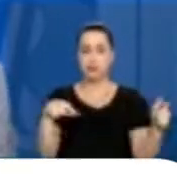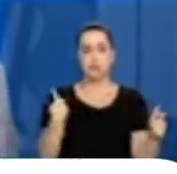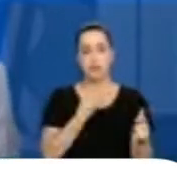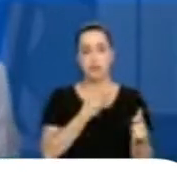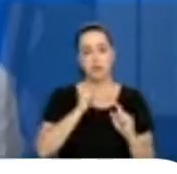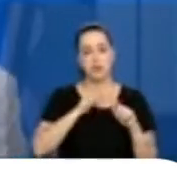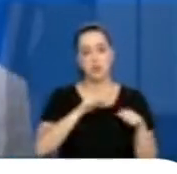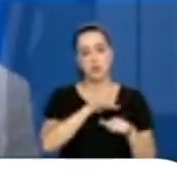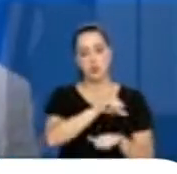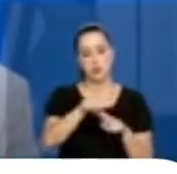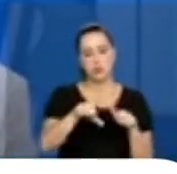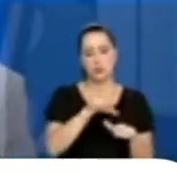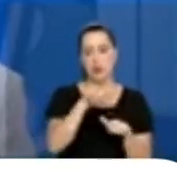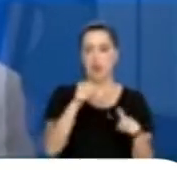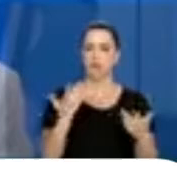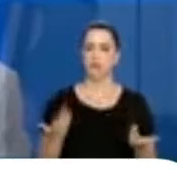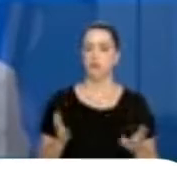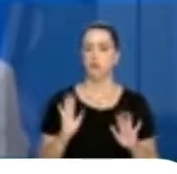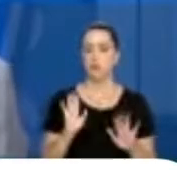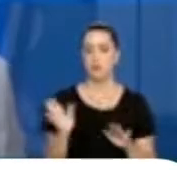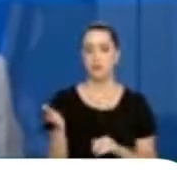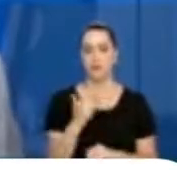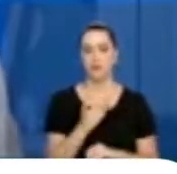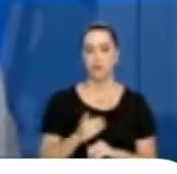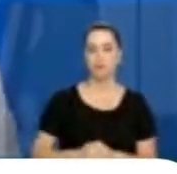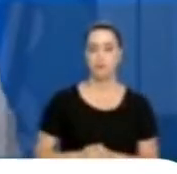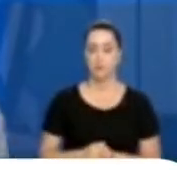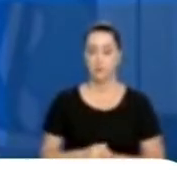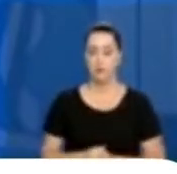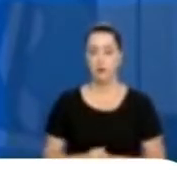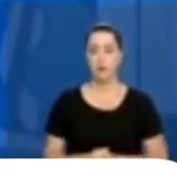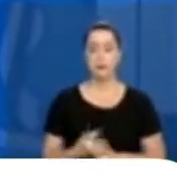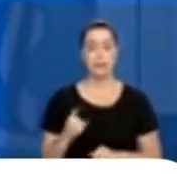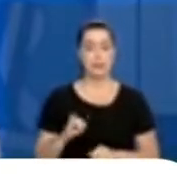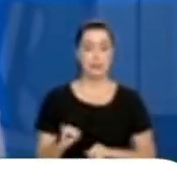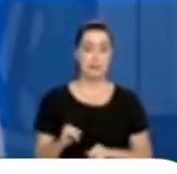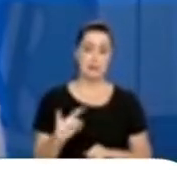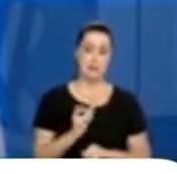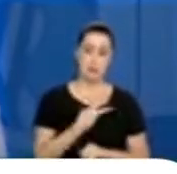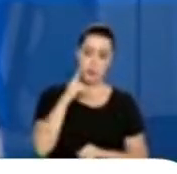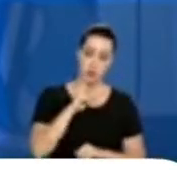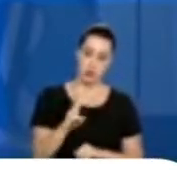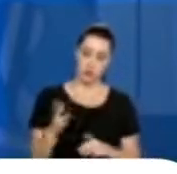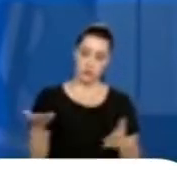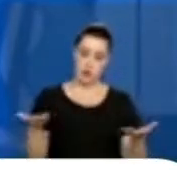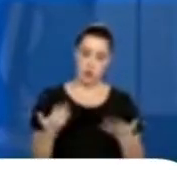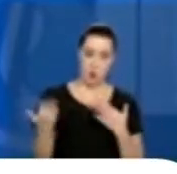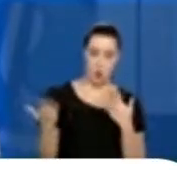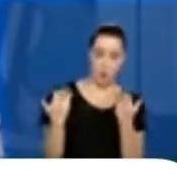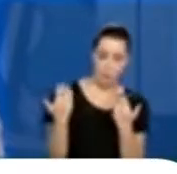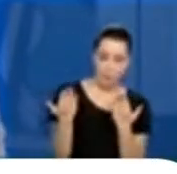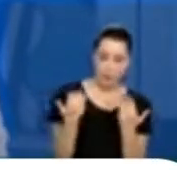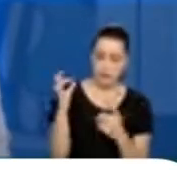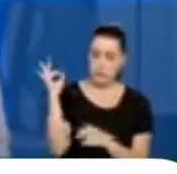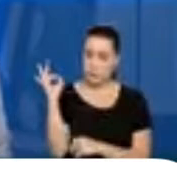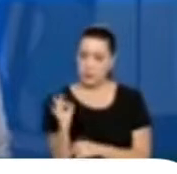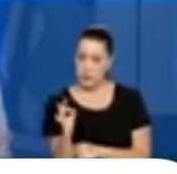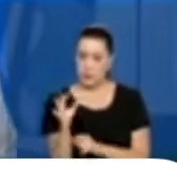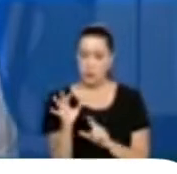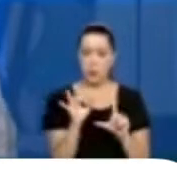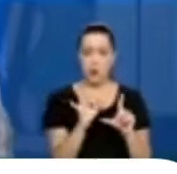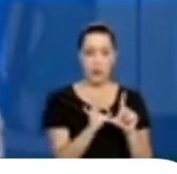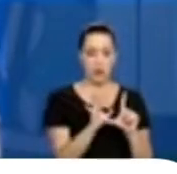pode ter mudança no padrão. Pode passar, Renato? Quando nós olhamos aqui a comparação daquele gráfico que aqui